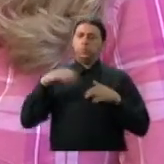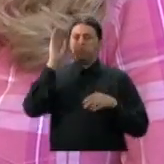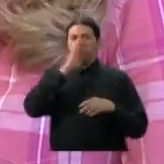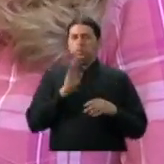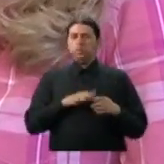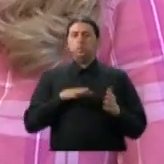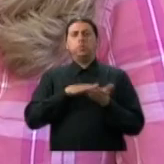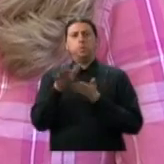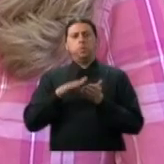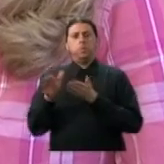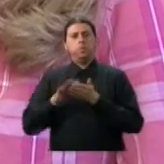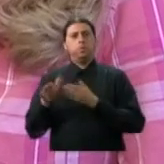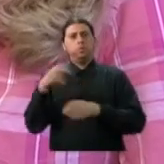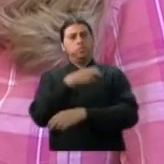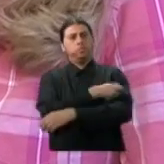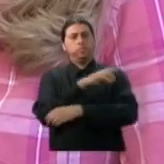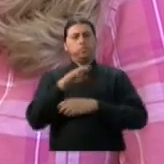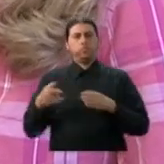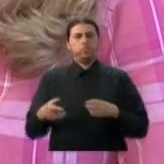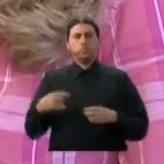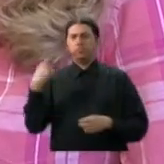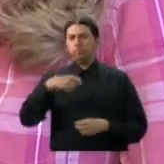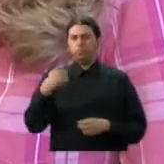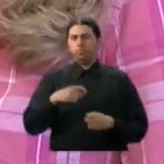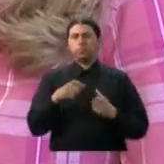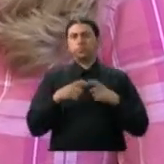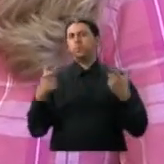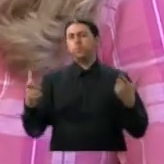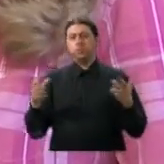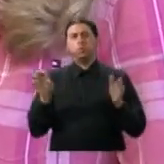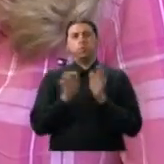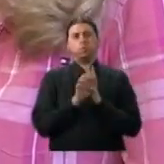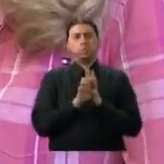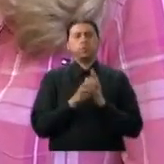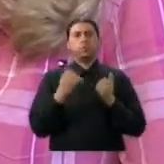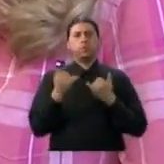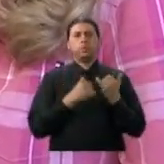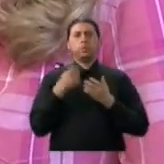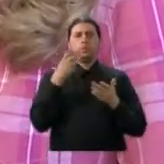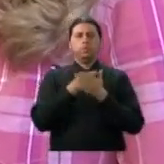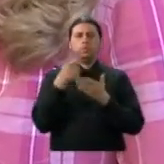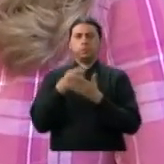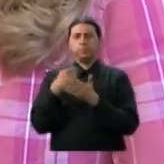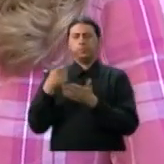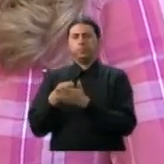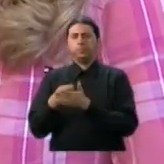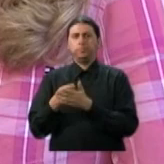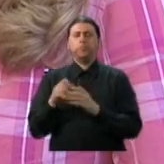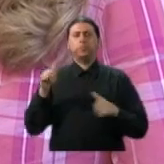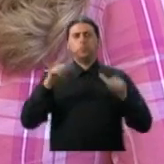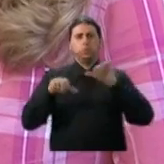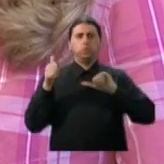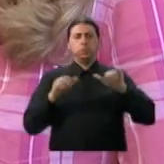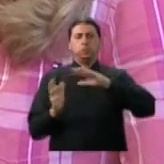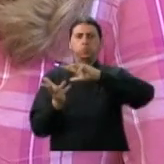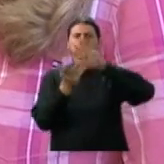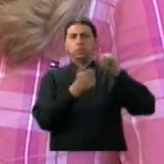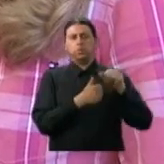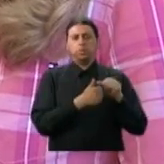Nacional, né, de produção de vacinas, para que tu não tenha que aumentar o teu custo para comprando de laboratórios internacionais,